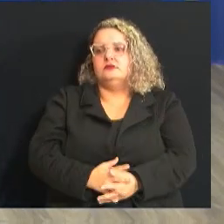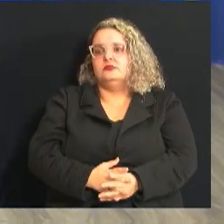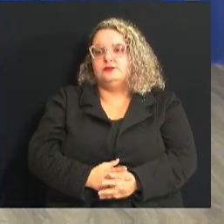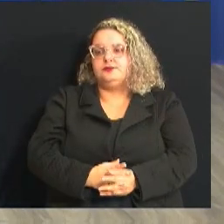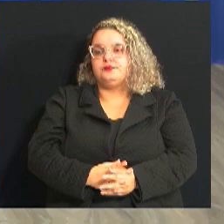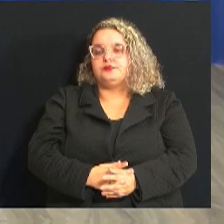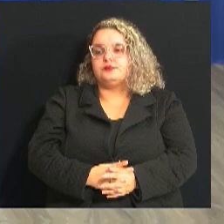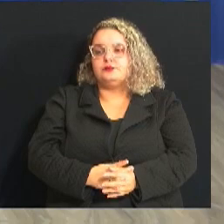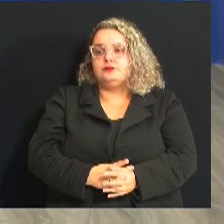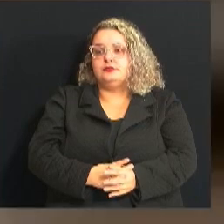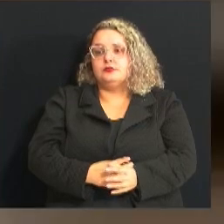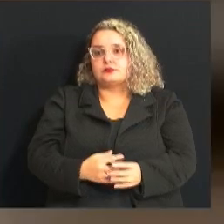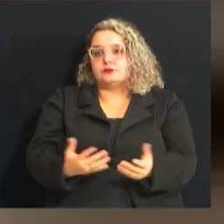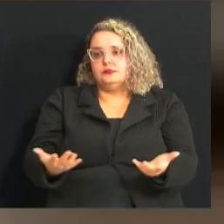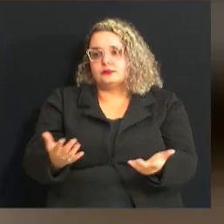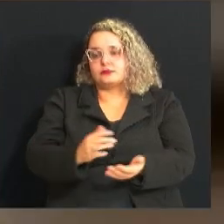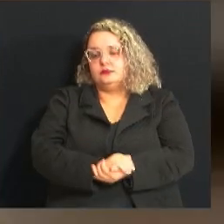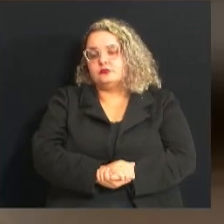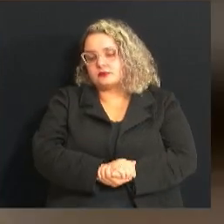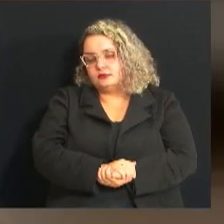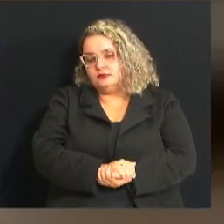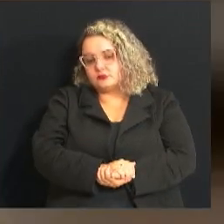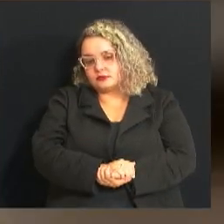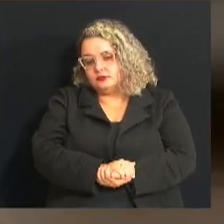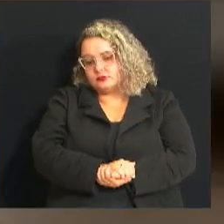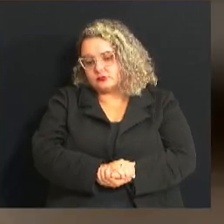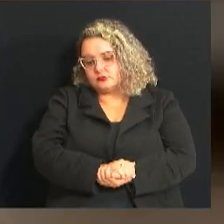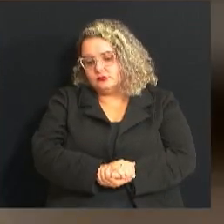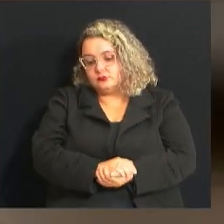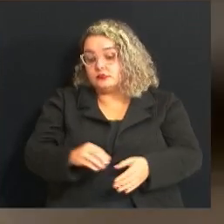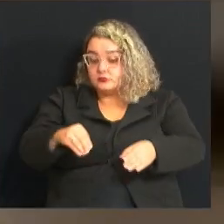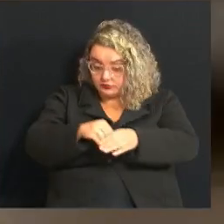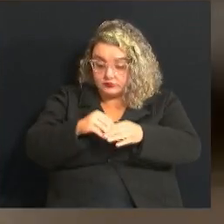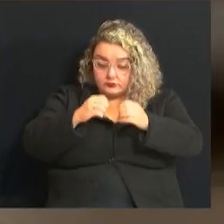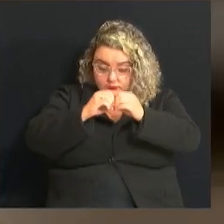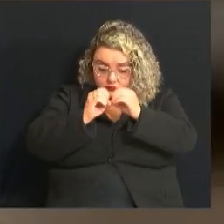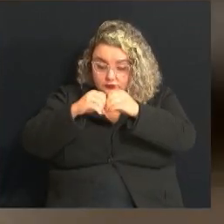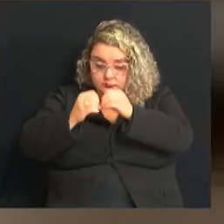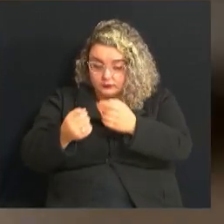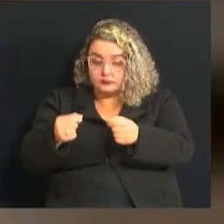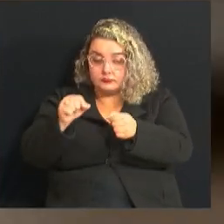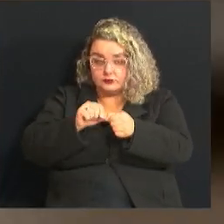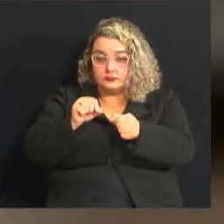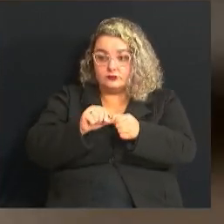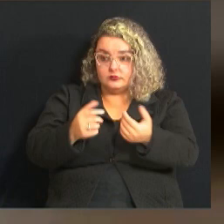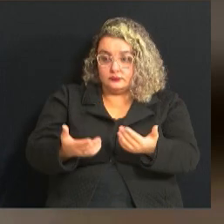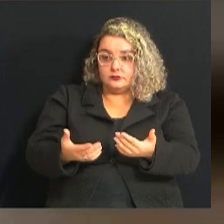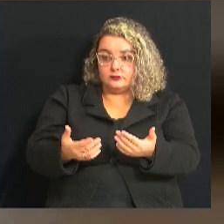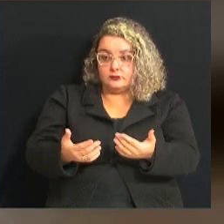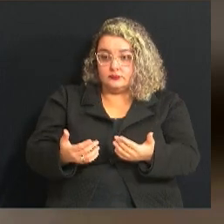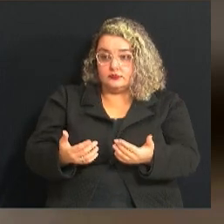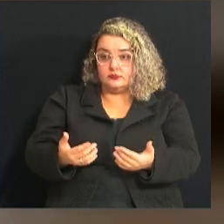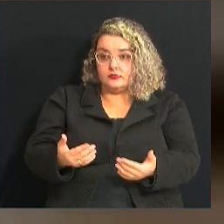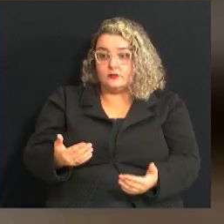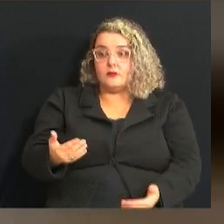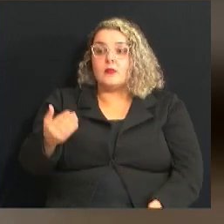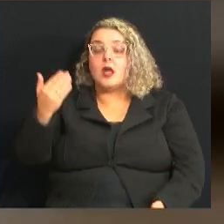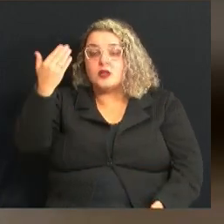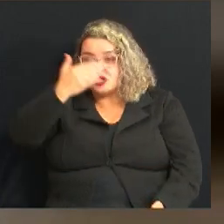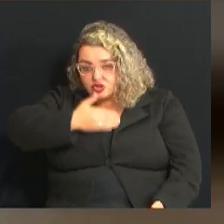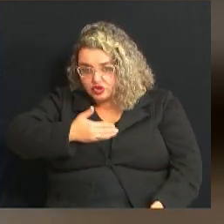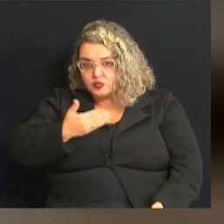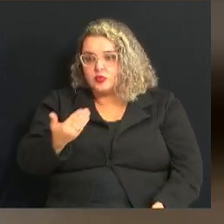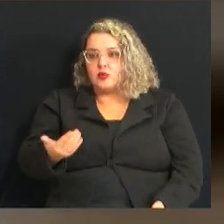Bem, então, dentro de um laboratório, a gente faz as chamadas provas de conceito, demonstram